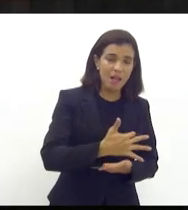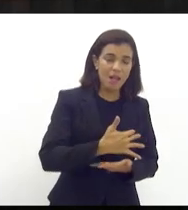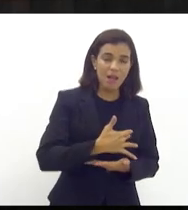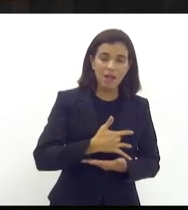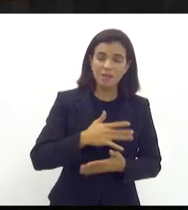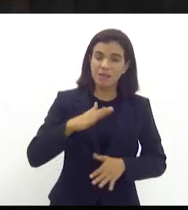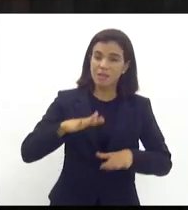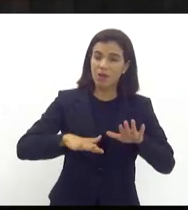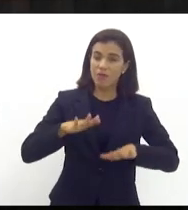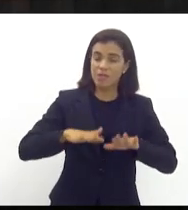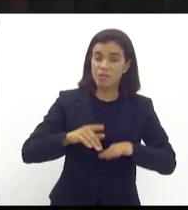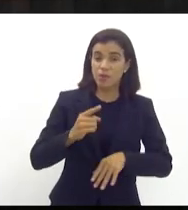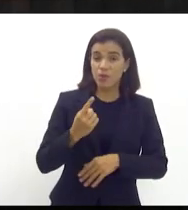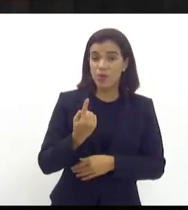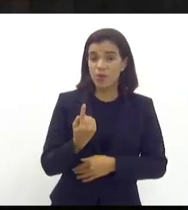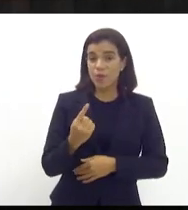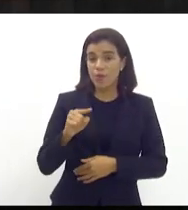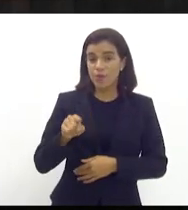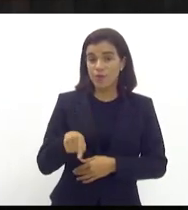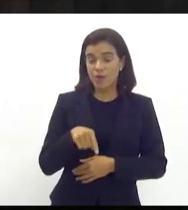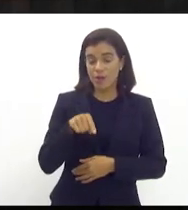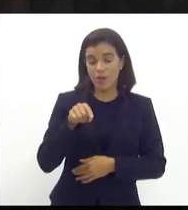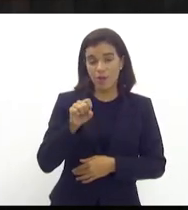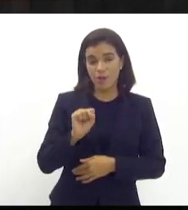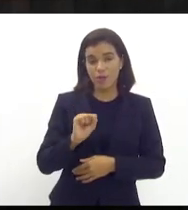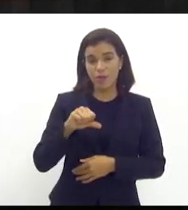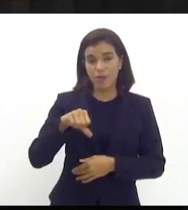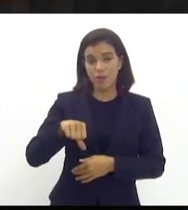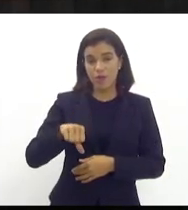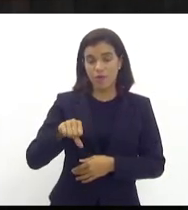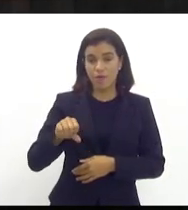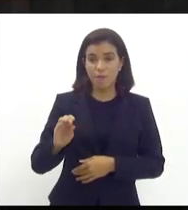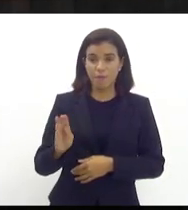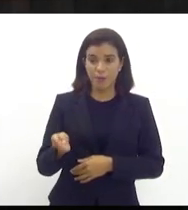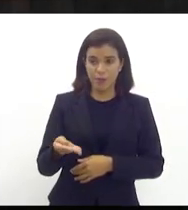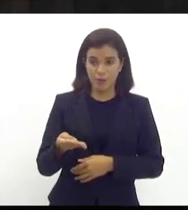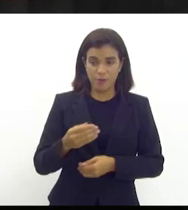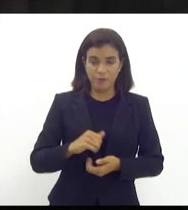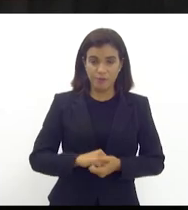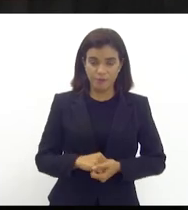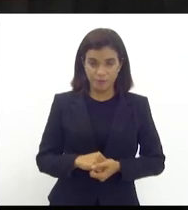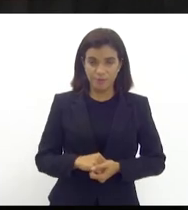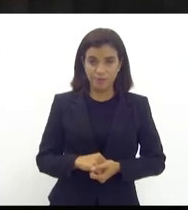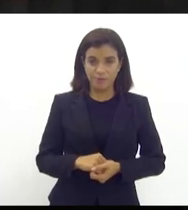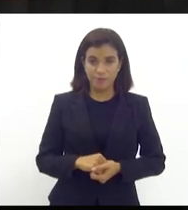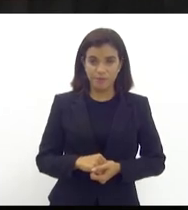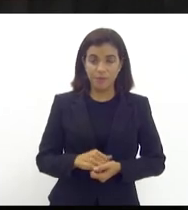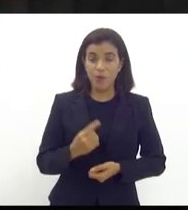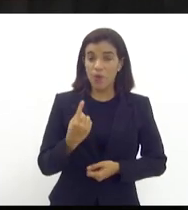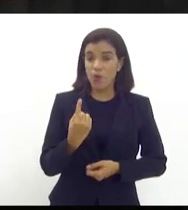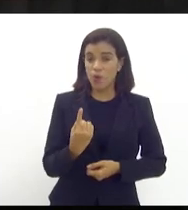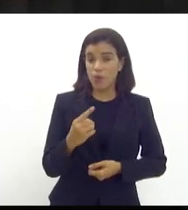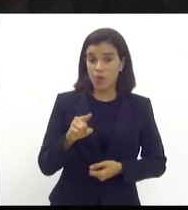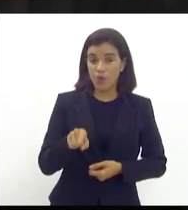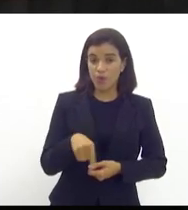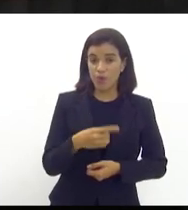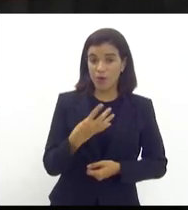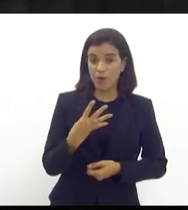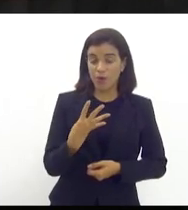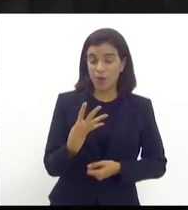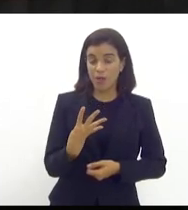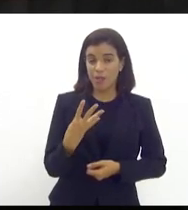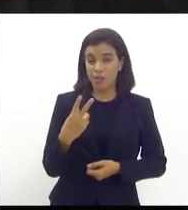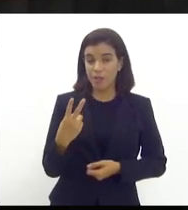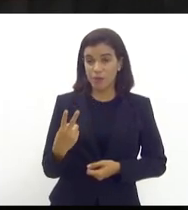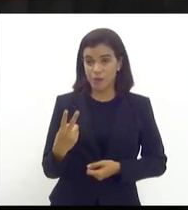possivelmente 1,89 bilhões de reais, dos quais 1,42 bilhões